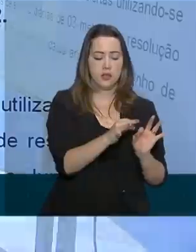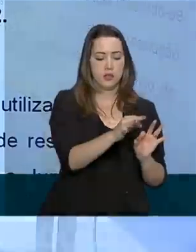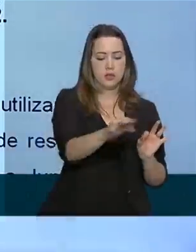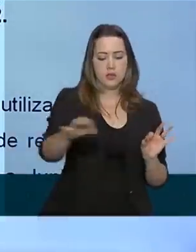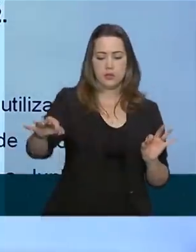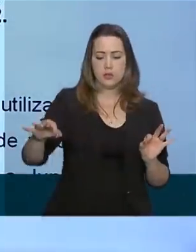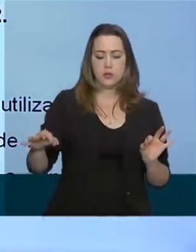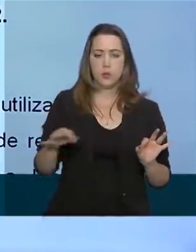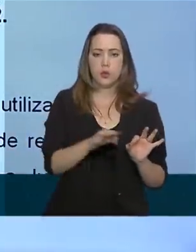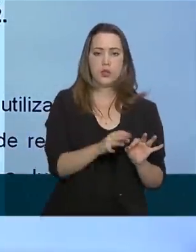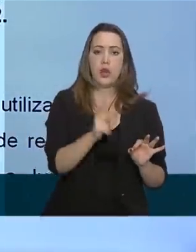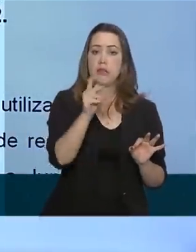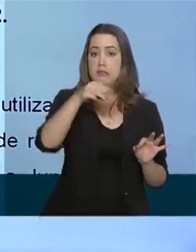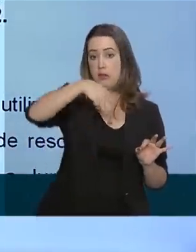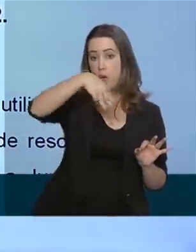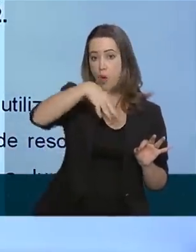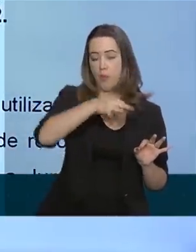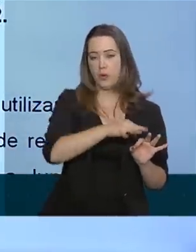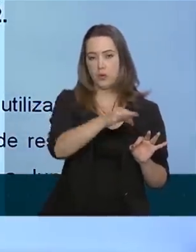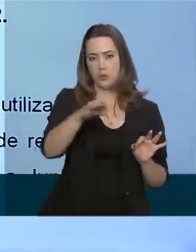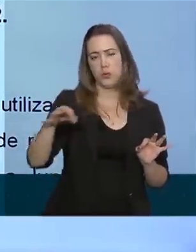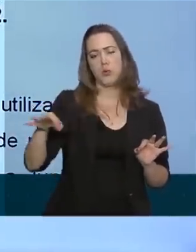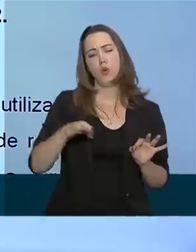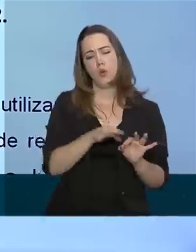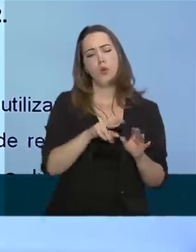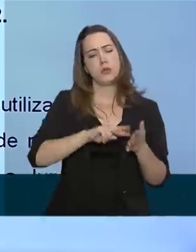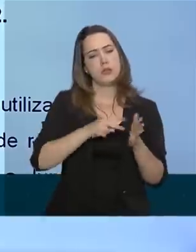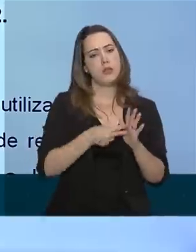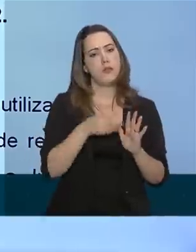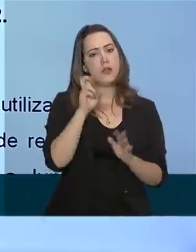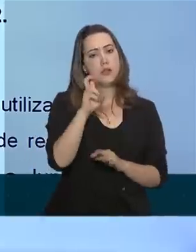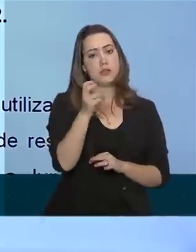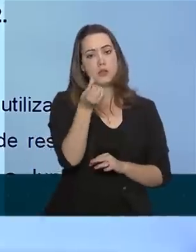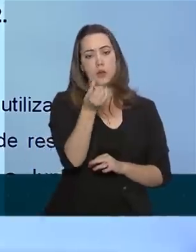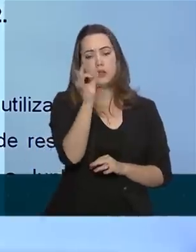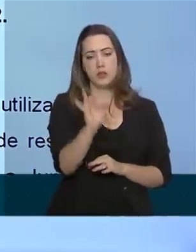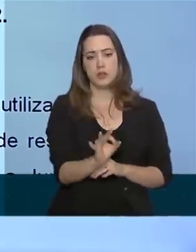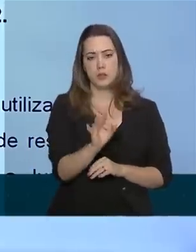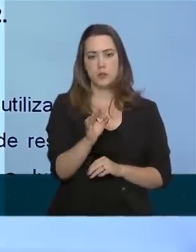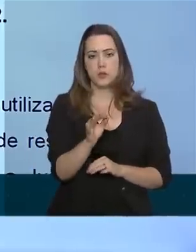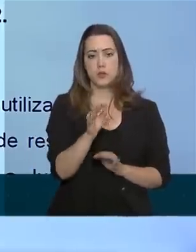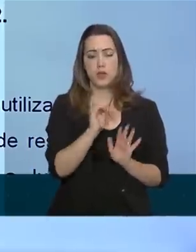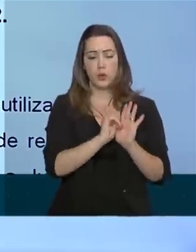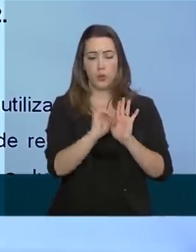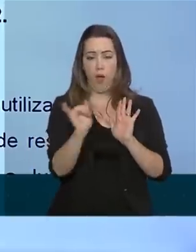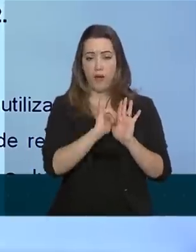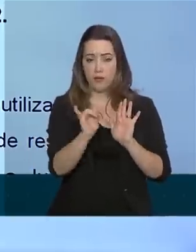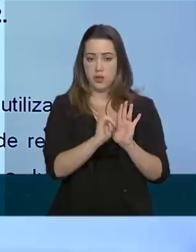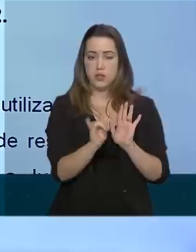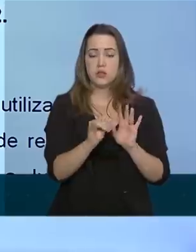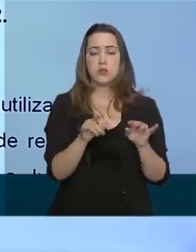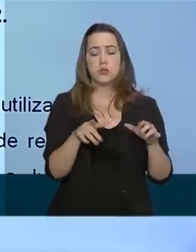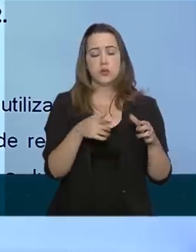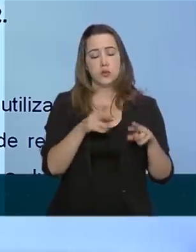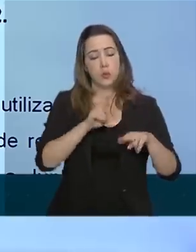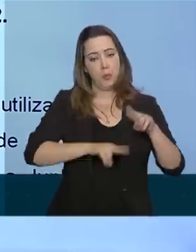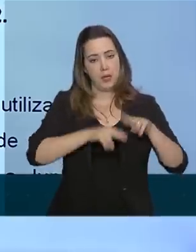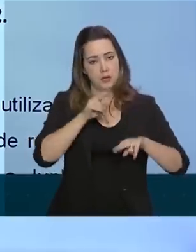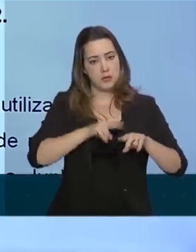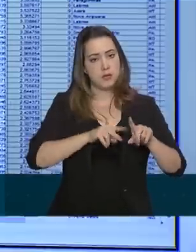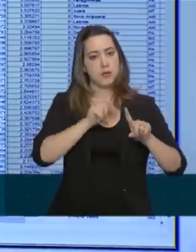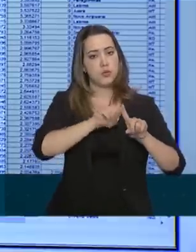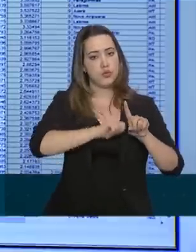da área total do conjunto de alerta de desmatamento emitidas pelo eterno em junho de 1911